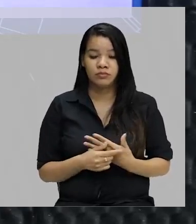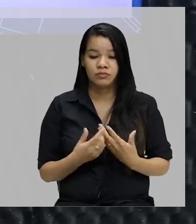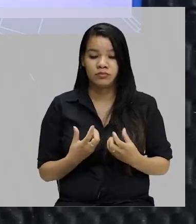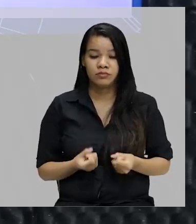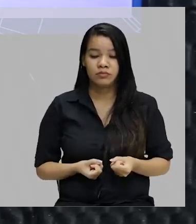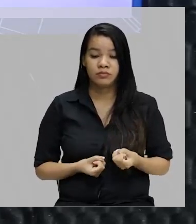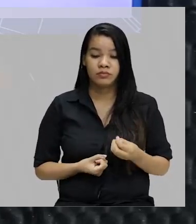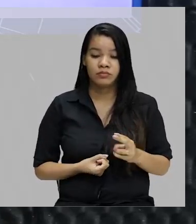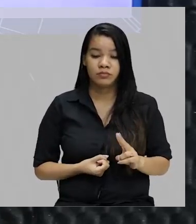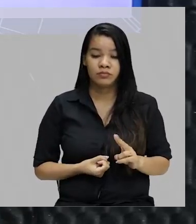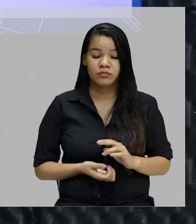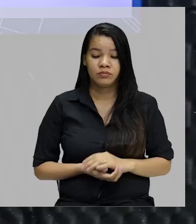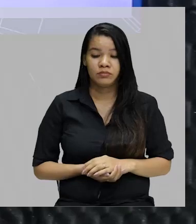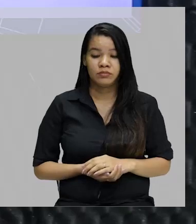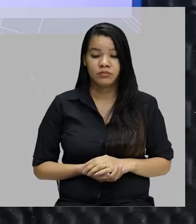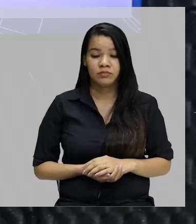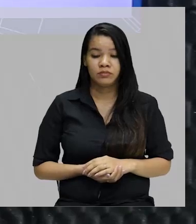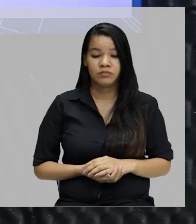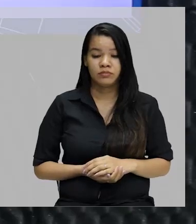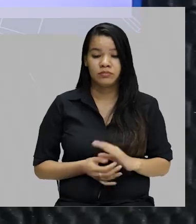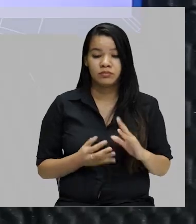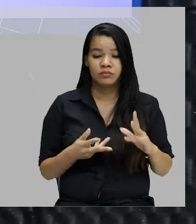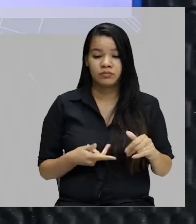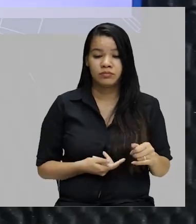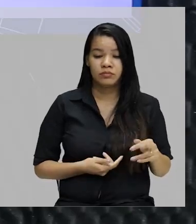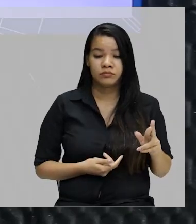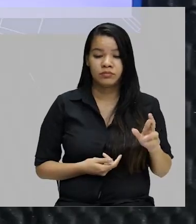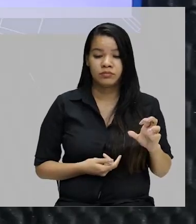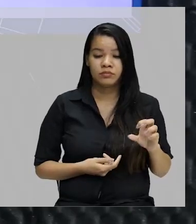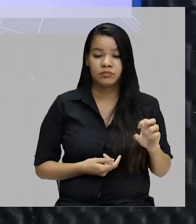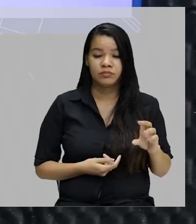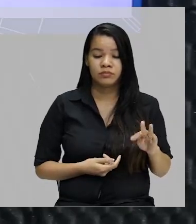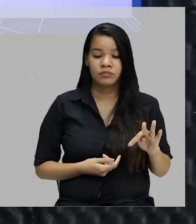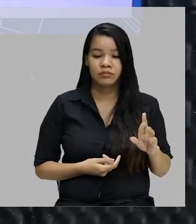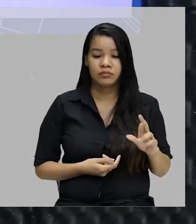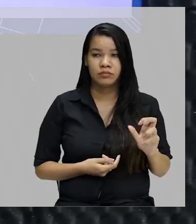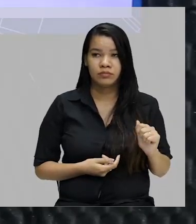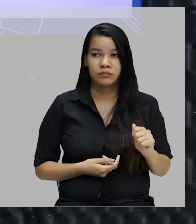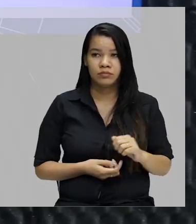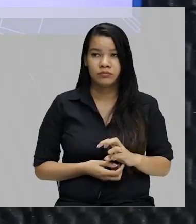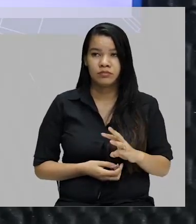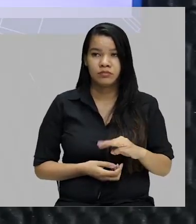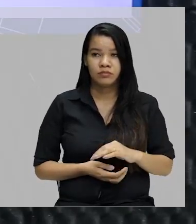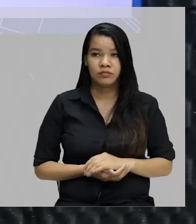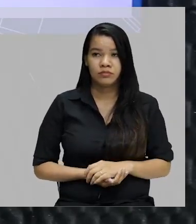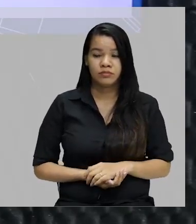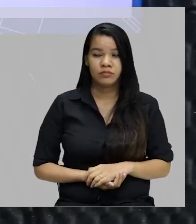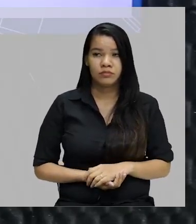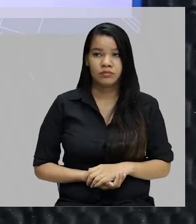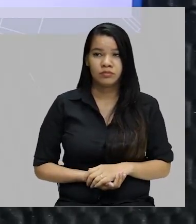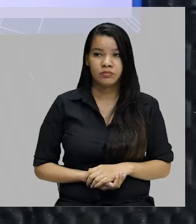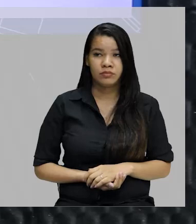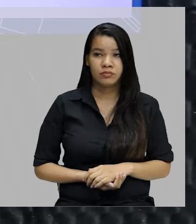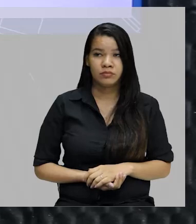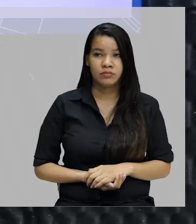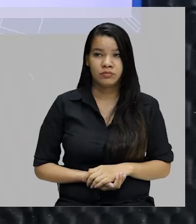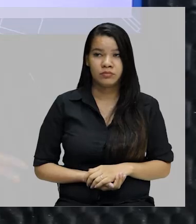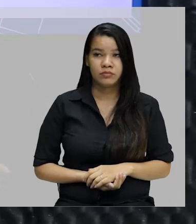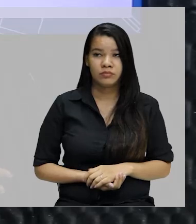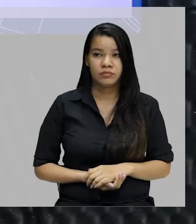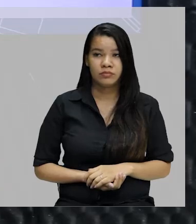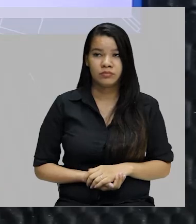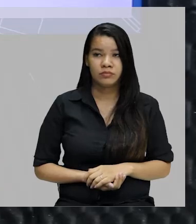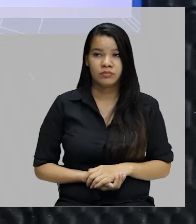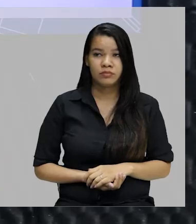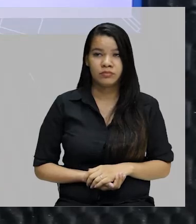dos funcionários receberam. O povo quer. Aí eu não tenho como botar um determinante. A maioria do povo